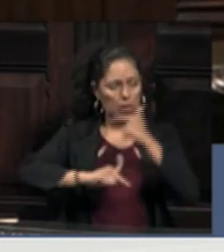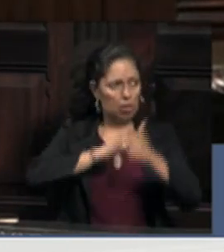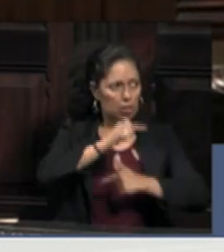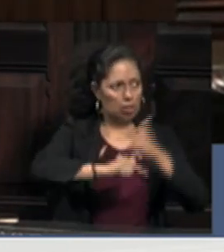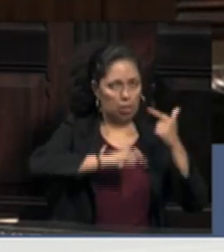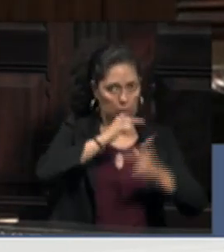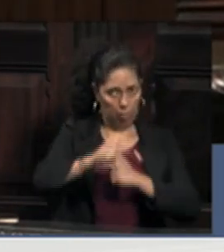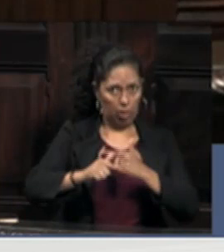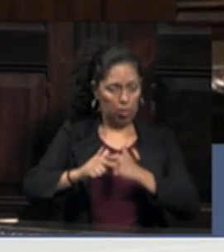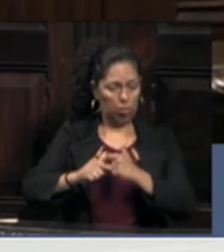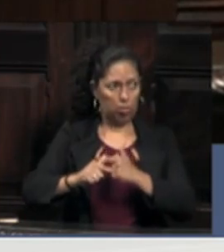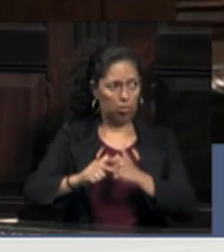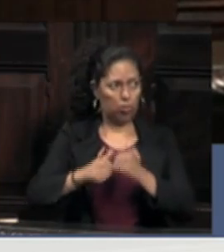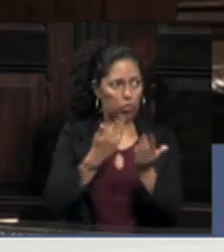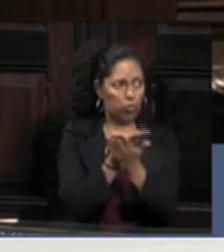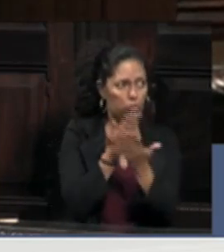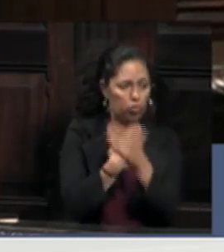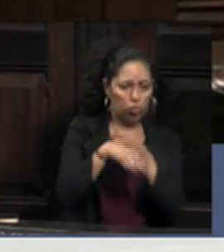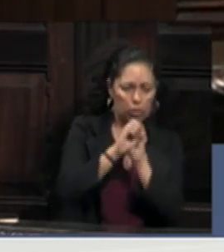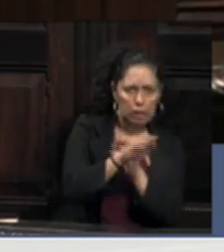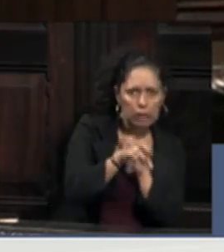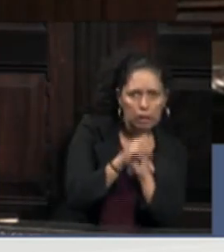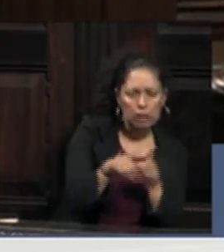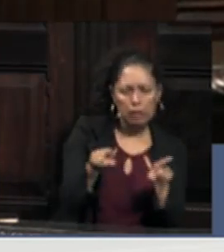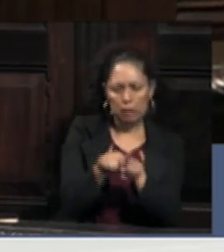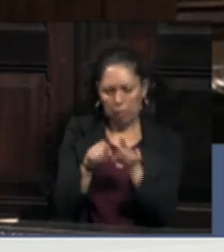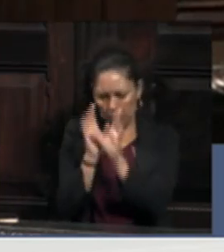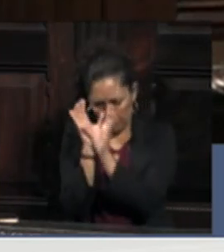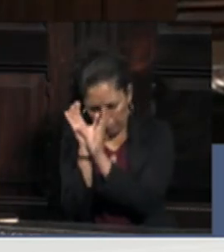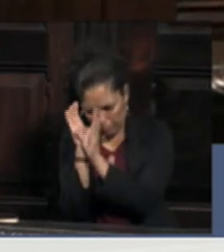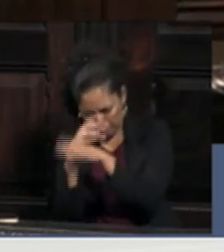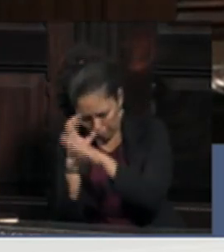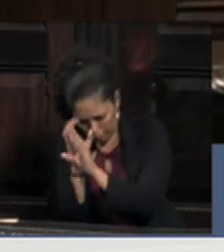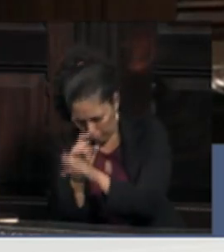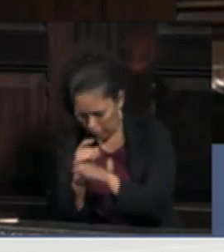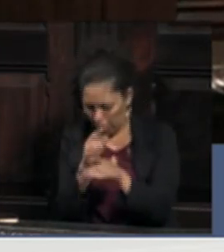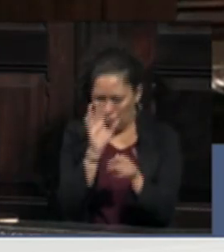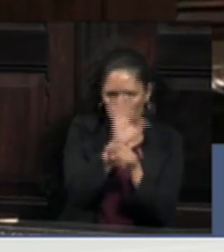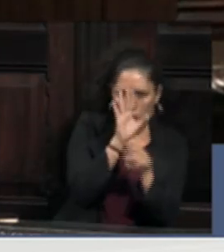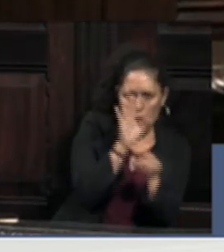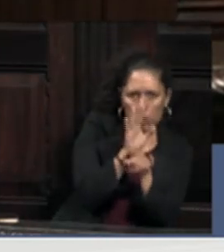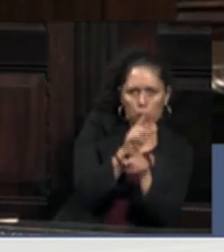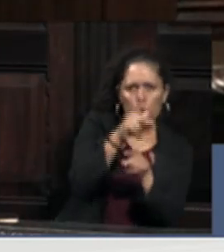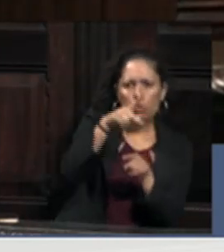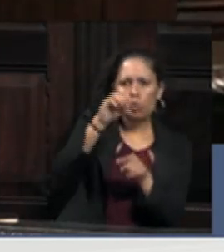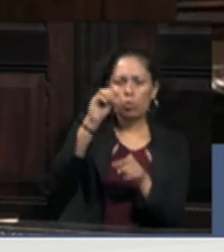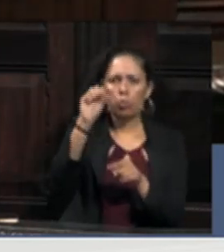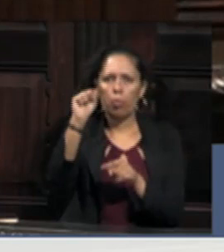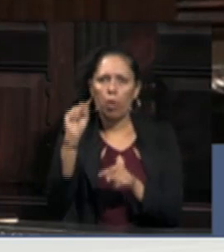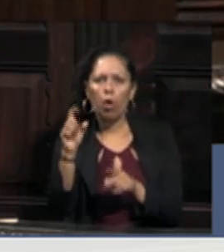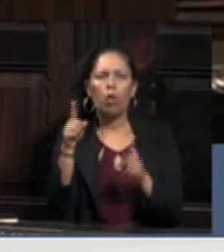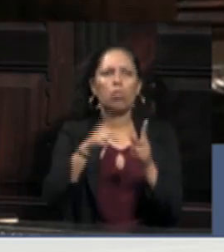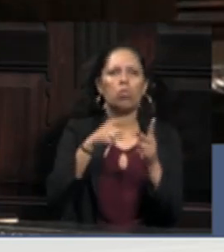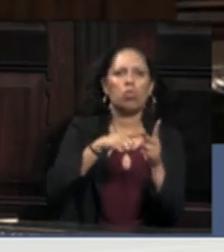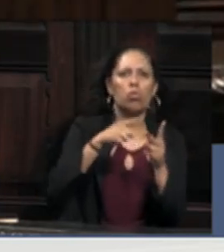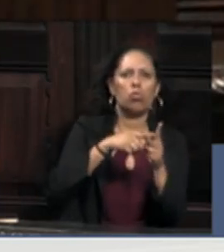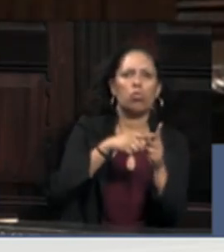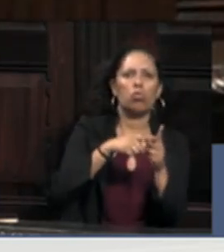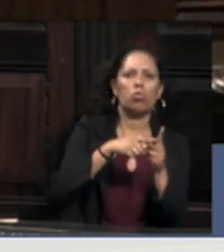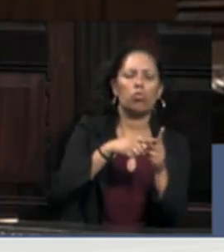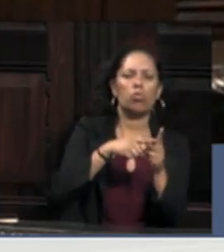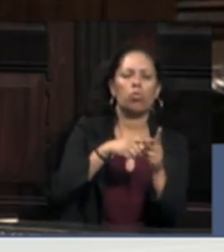temos professores que fazem pesquisas, que orientam pesquisas de graduação, de mestrado, de doutorado,